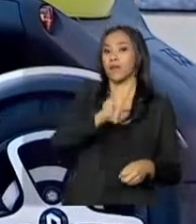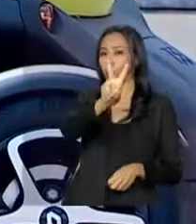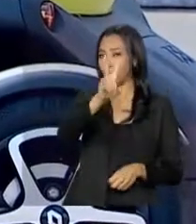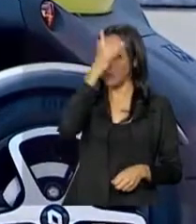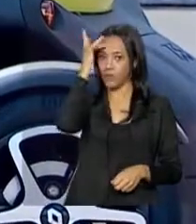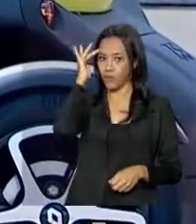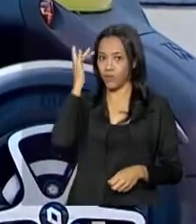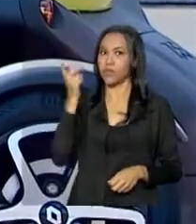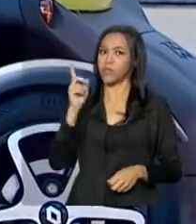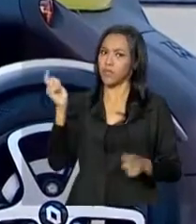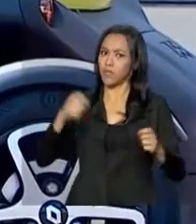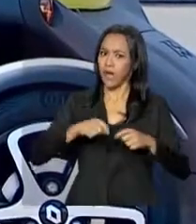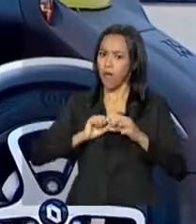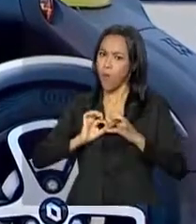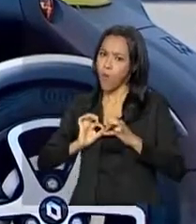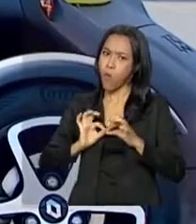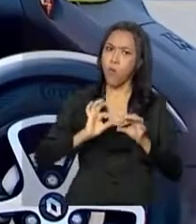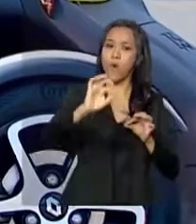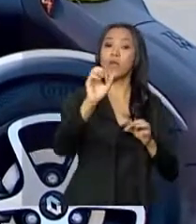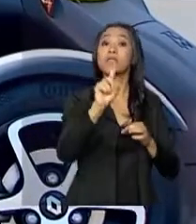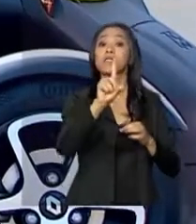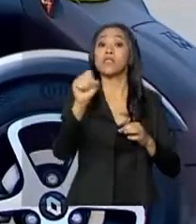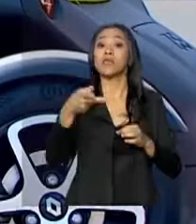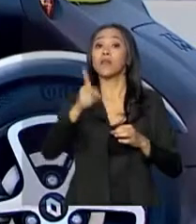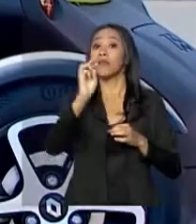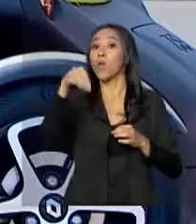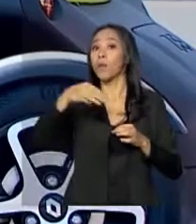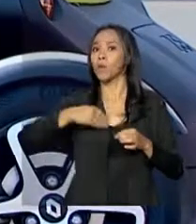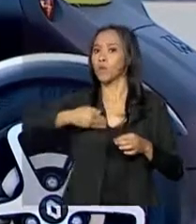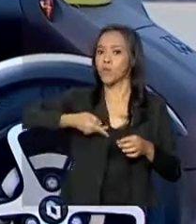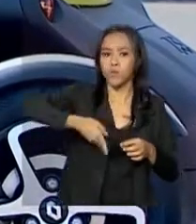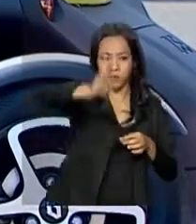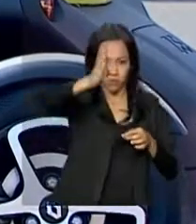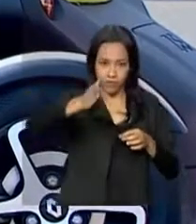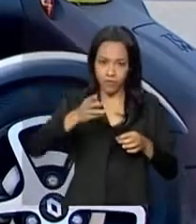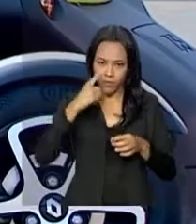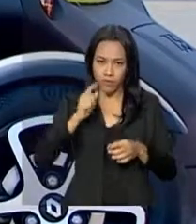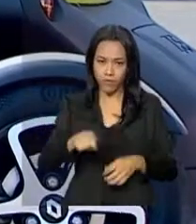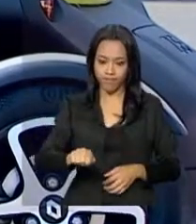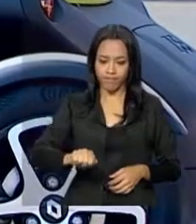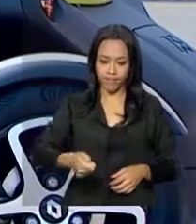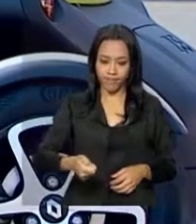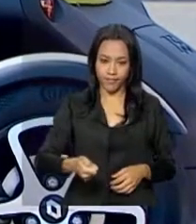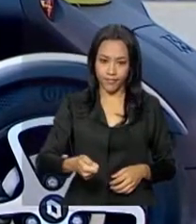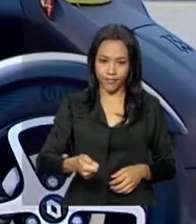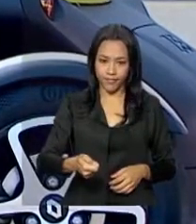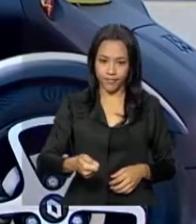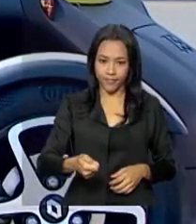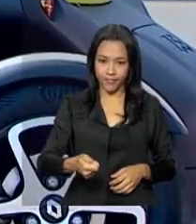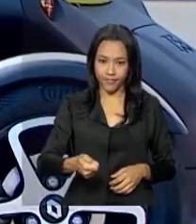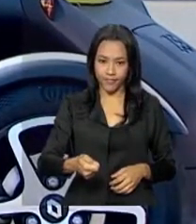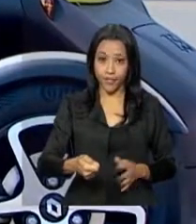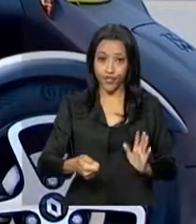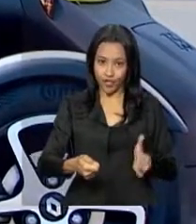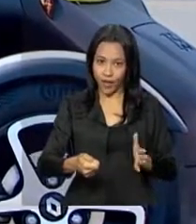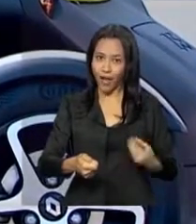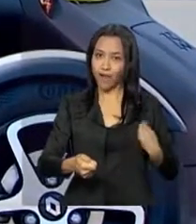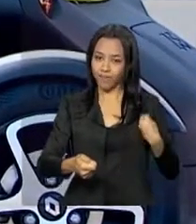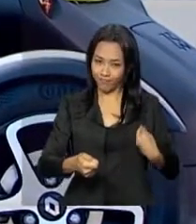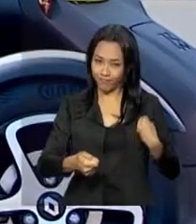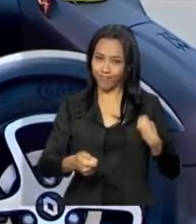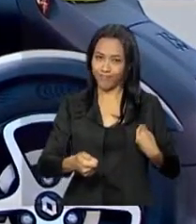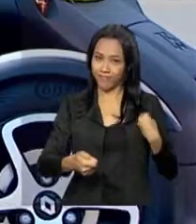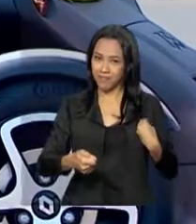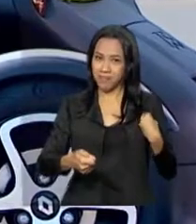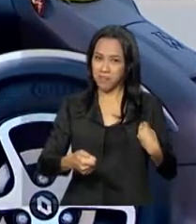e pode chegar até 100 km por hora. Vamos ligar a chave aqui. Ele já está funcionando, é